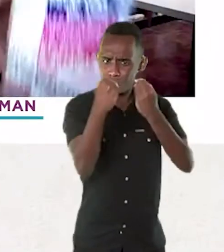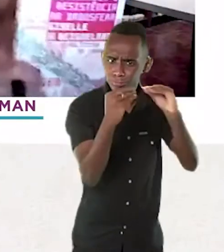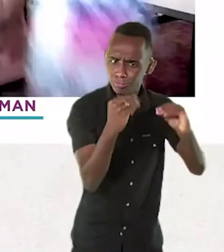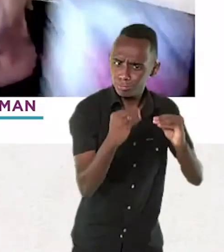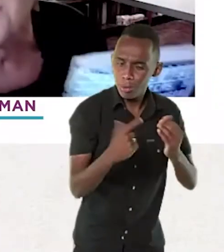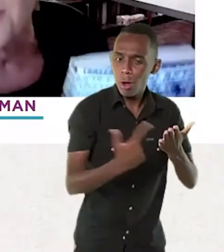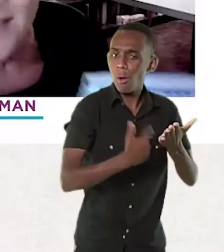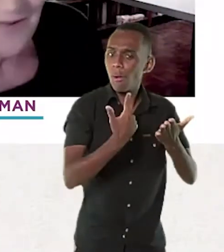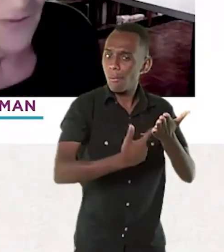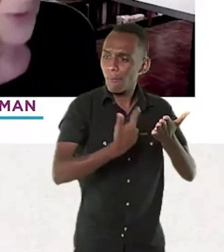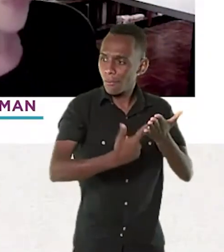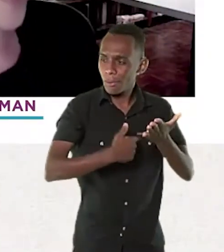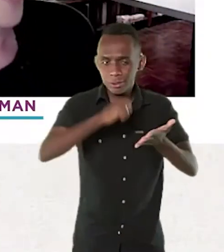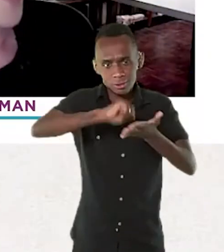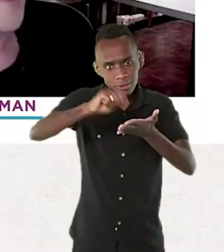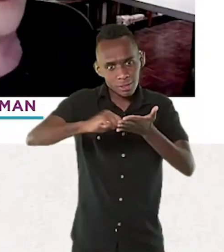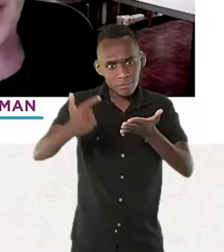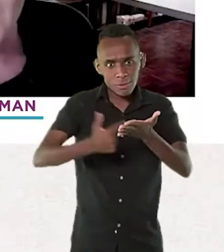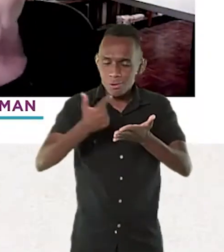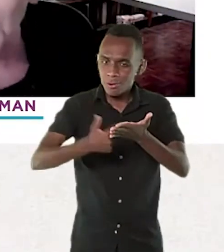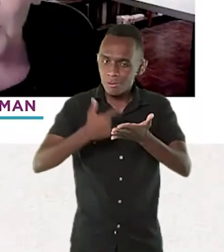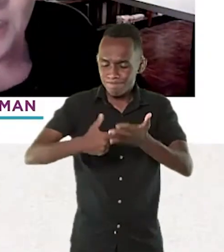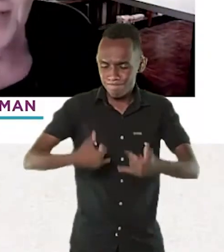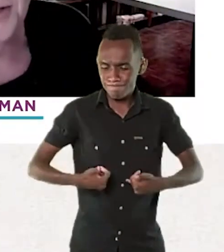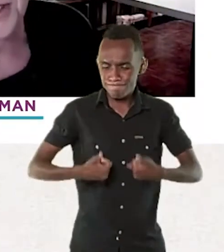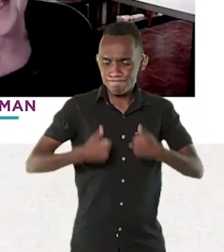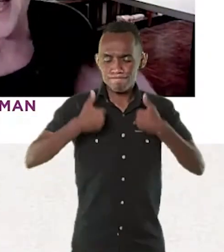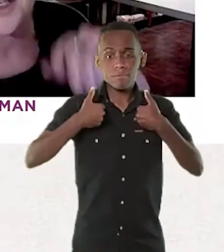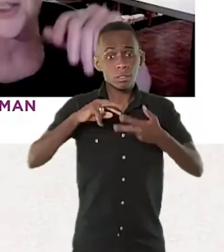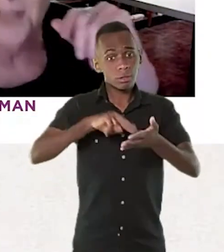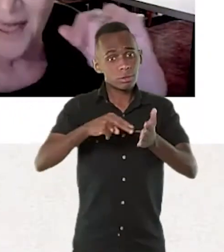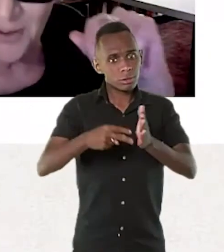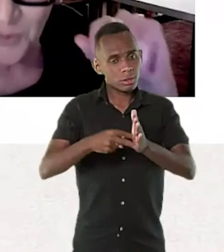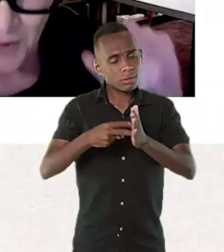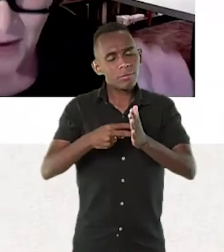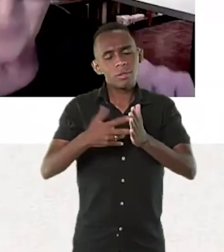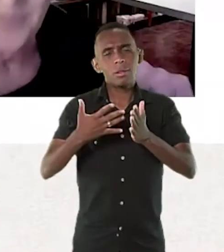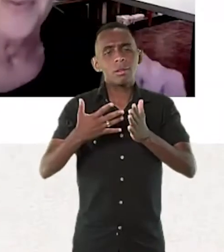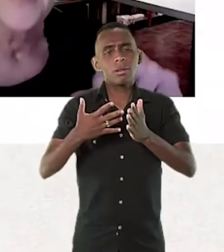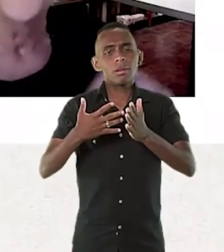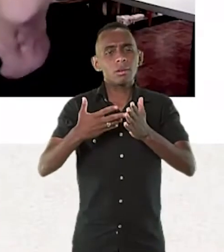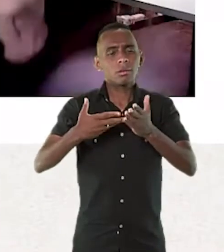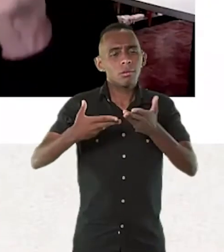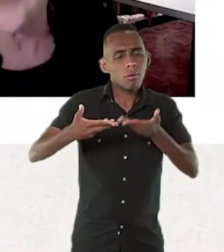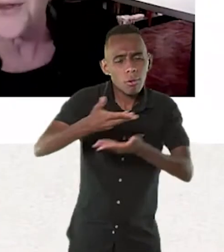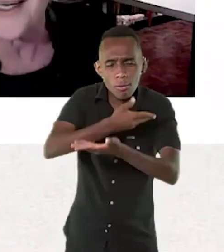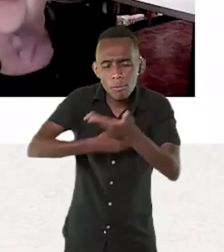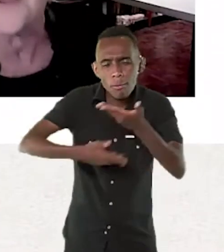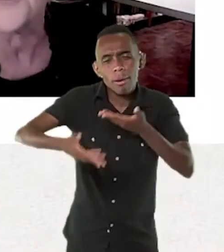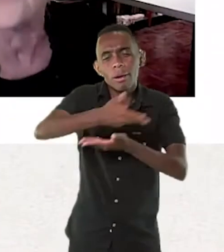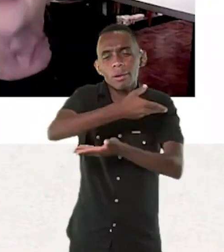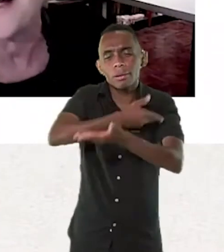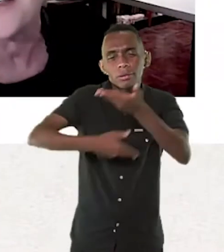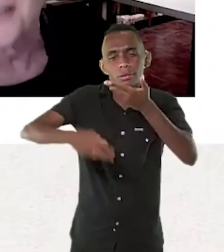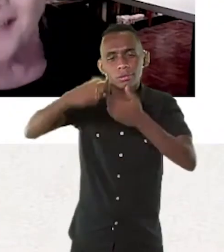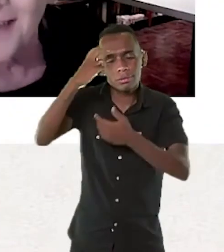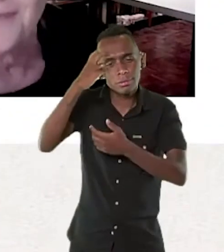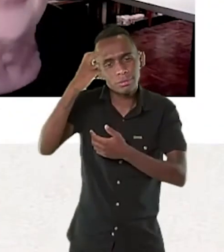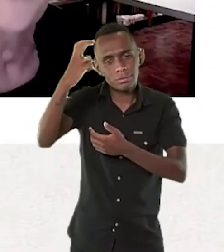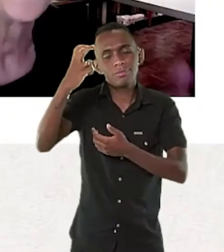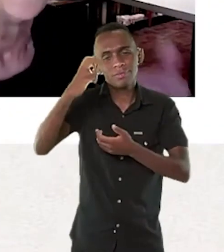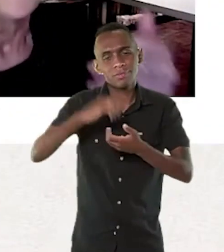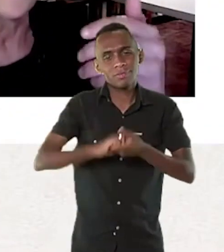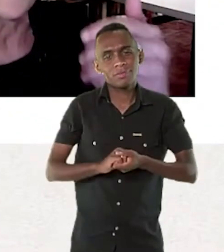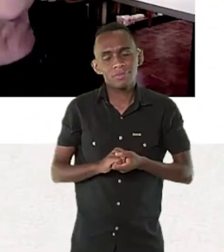livro, escrever um livro. É um ato de generosidade intelectual. Ter um programa de São Paulo